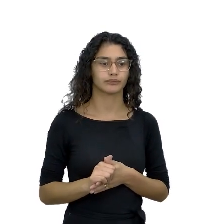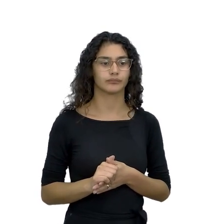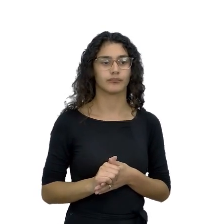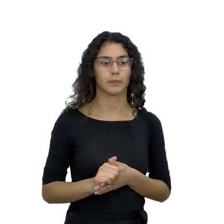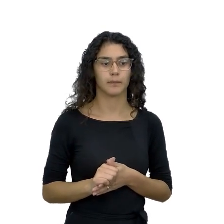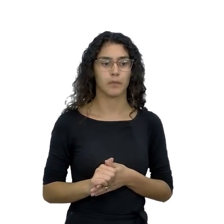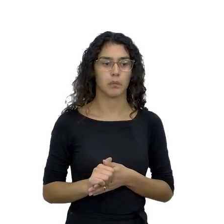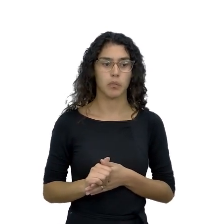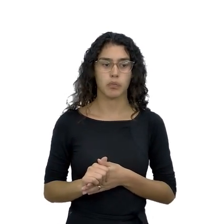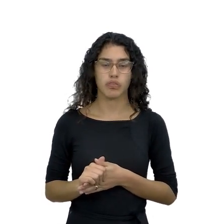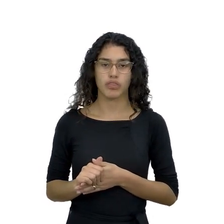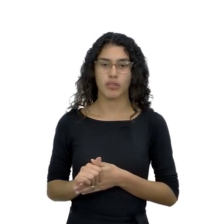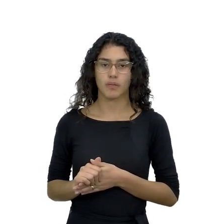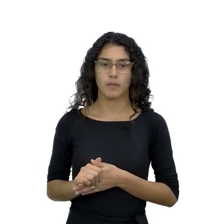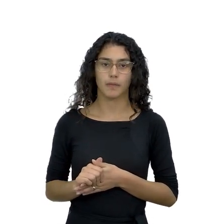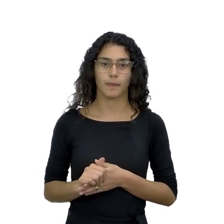Para